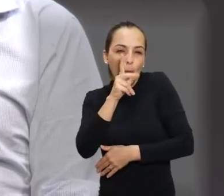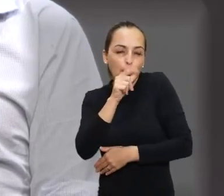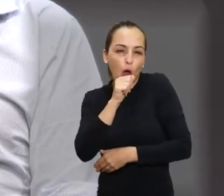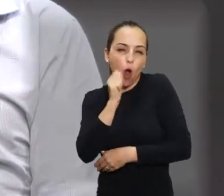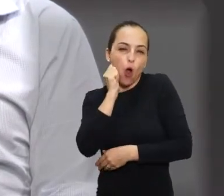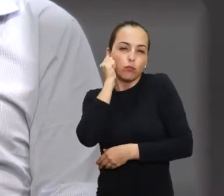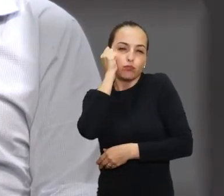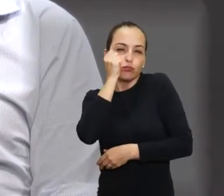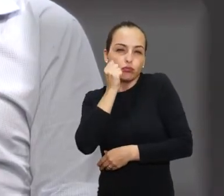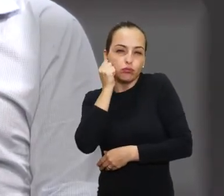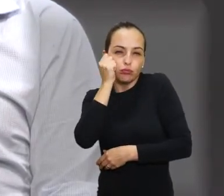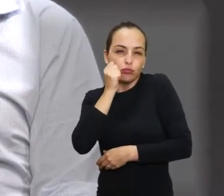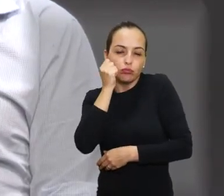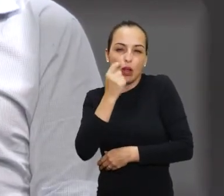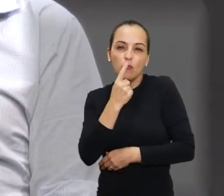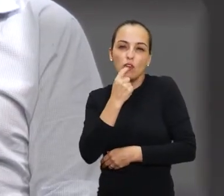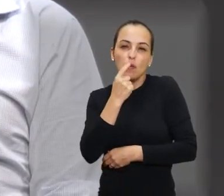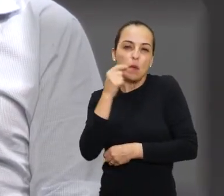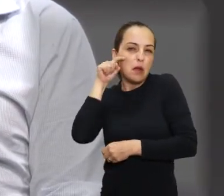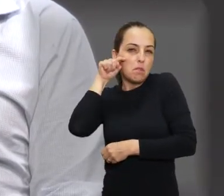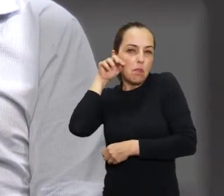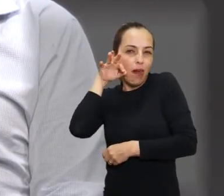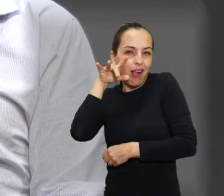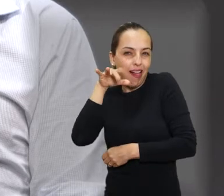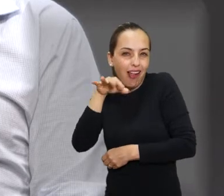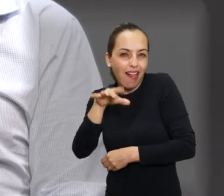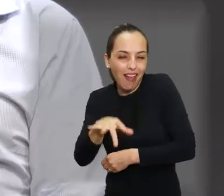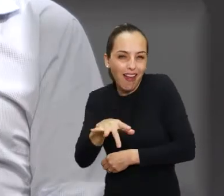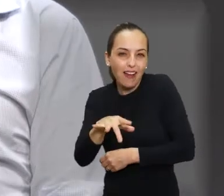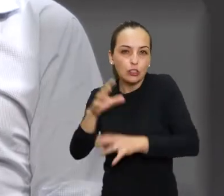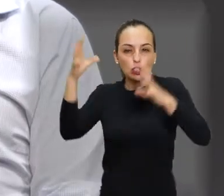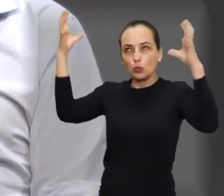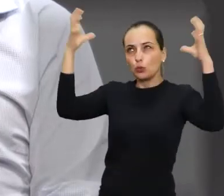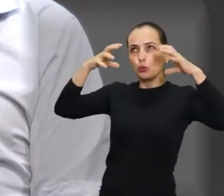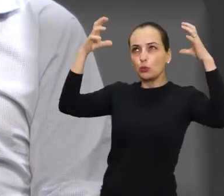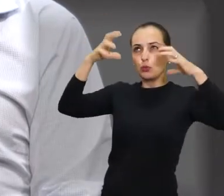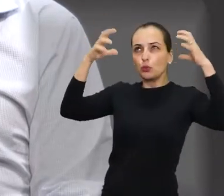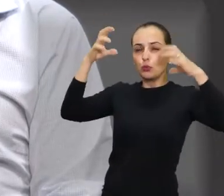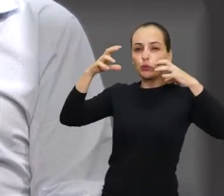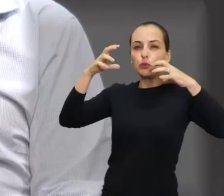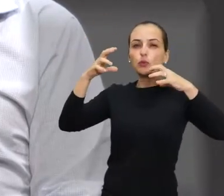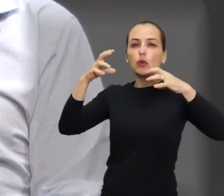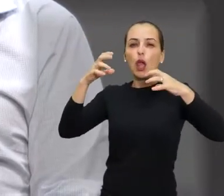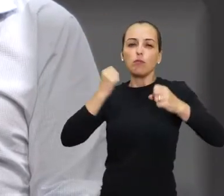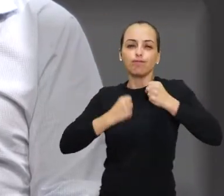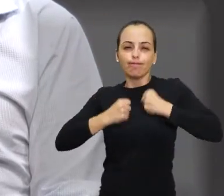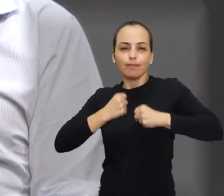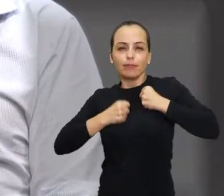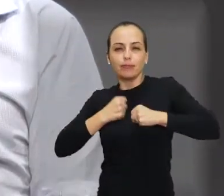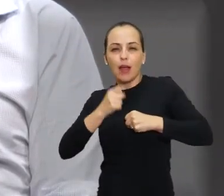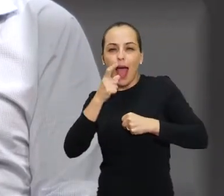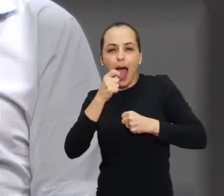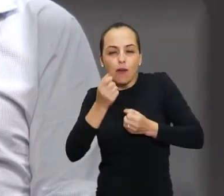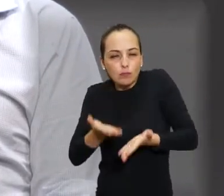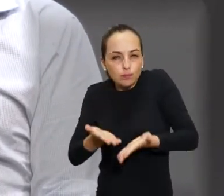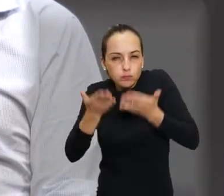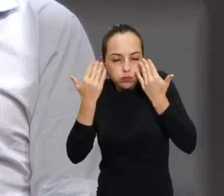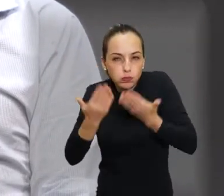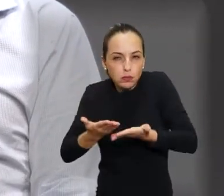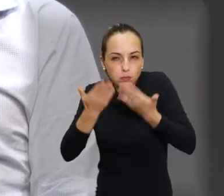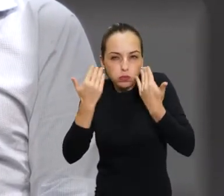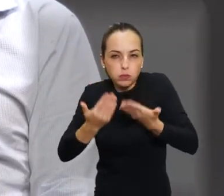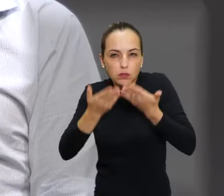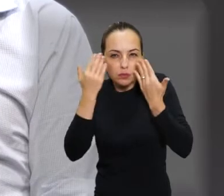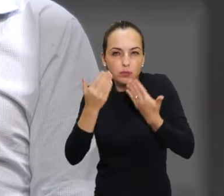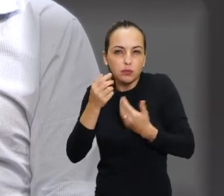vez que você vai enxugar seu rosto, que você vai sair do banho e vai fazer uma fricção sobre a lesão, você